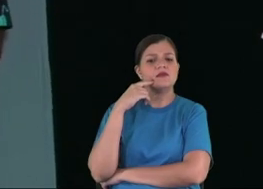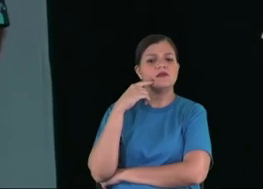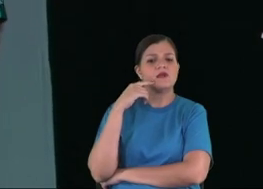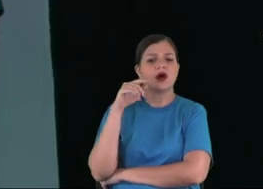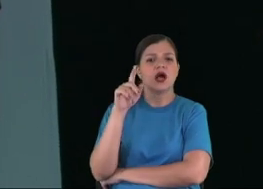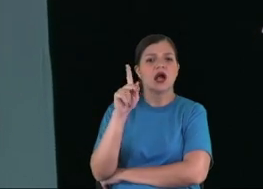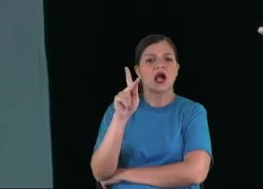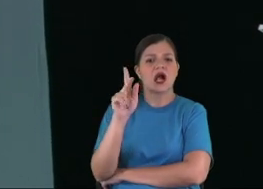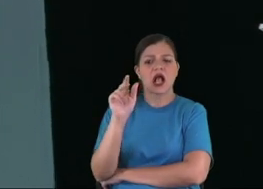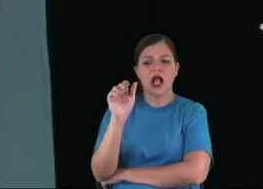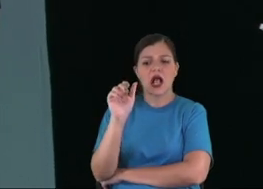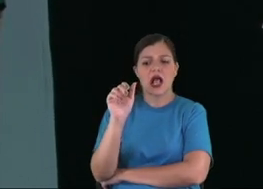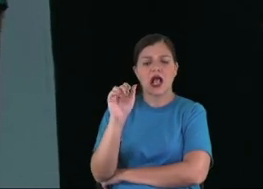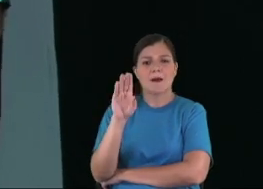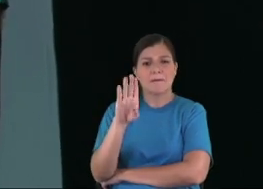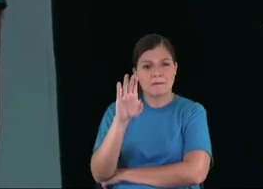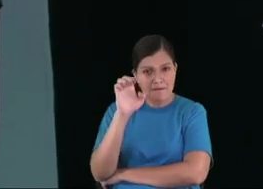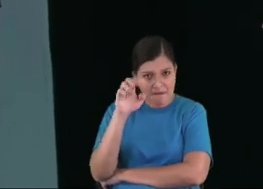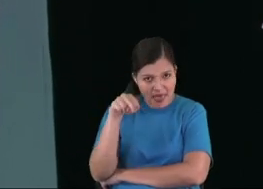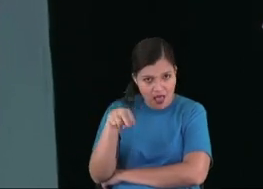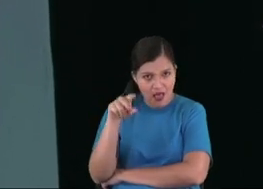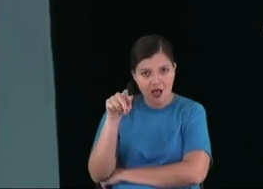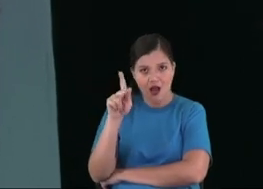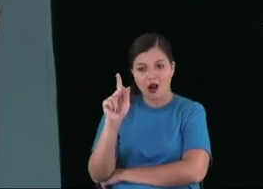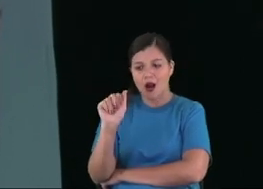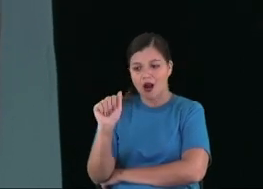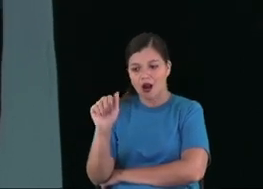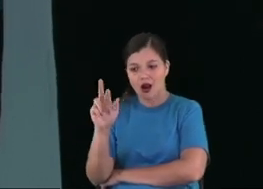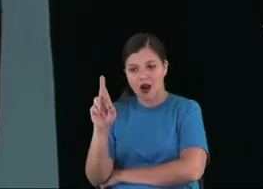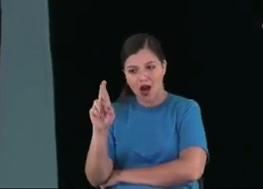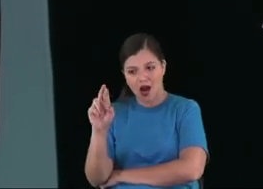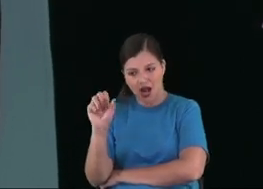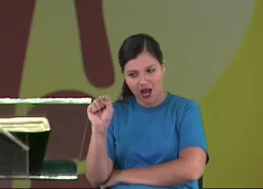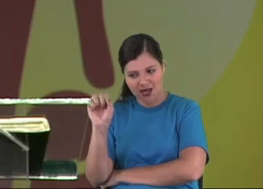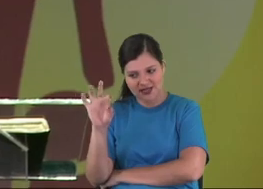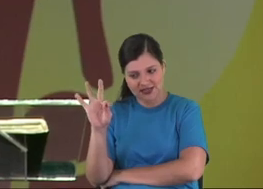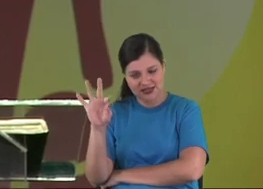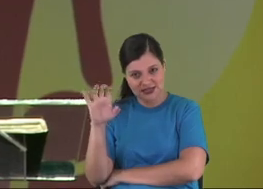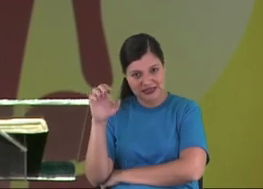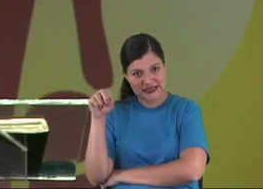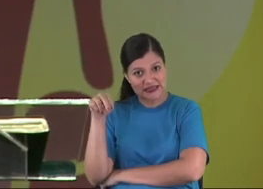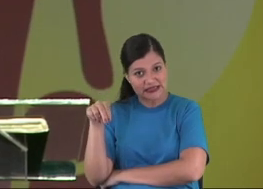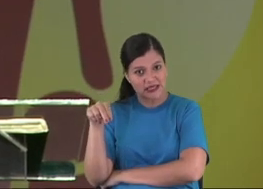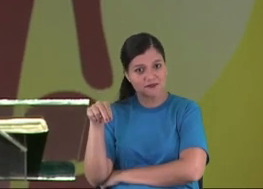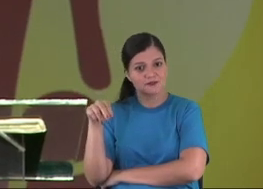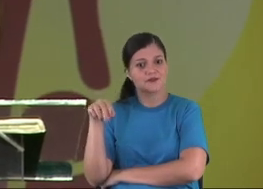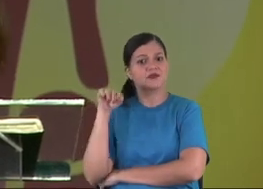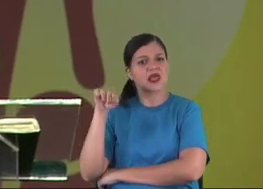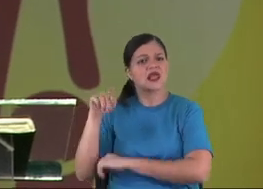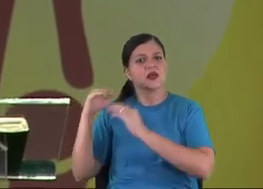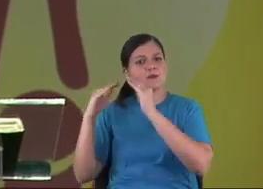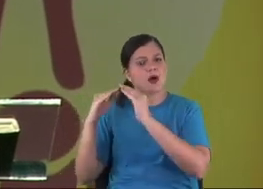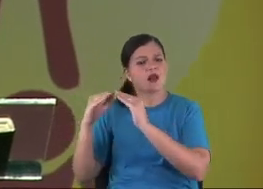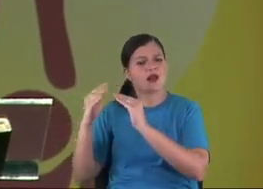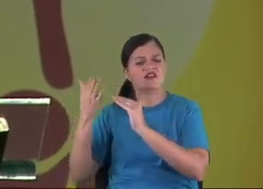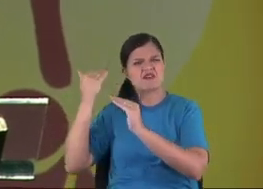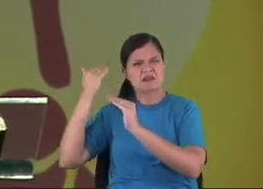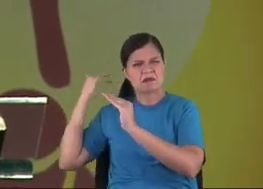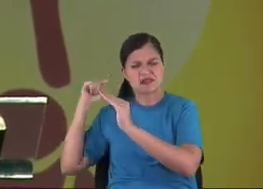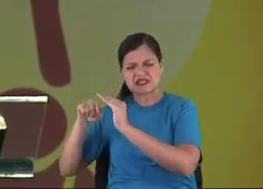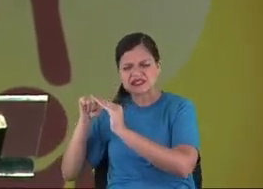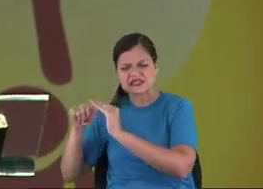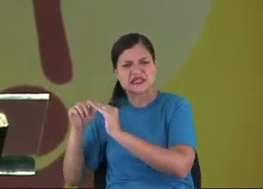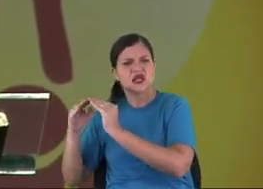Carson, né? Ben Carson. E você sabe que ele morava numa favela onde todo mundo era drogado ou